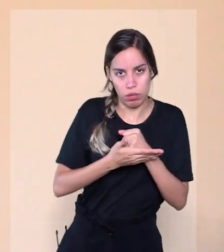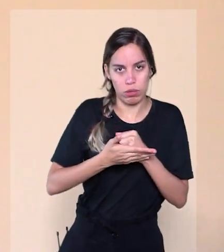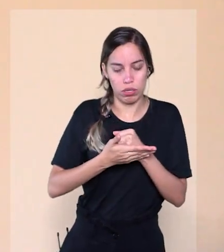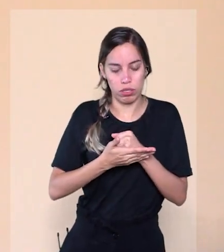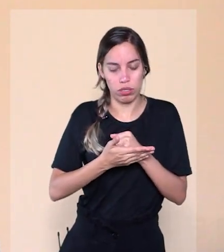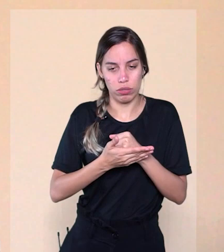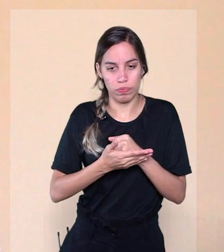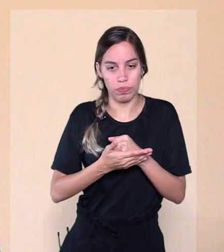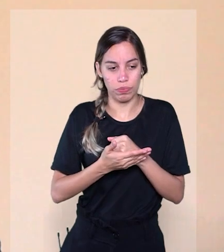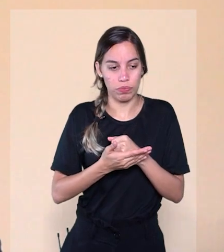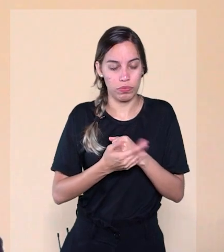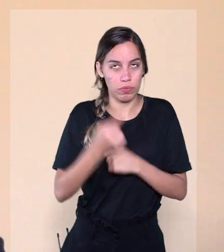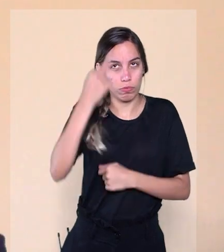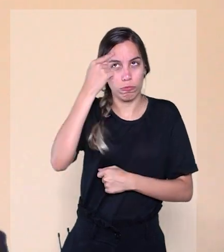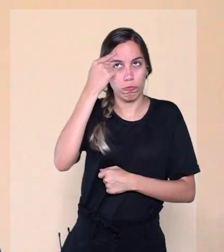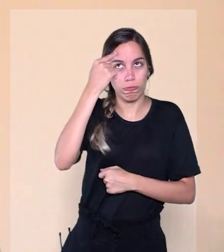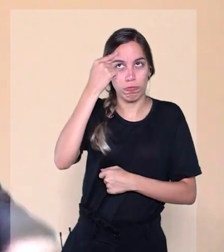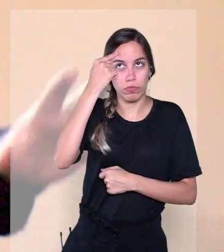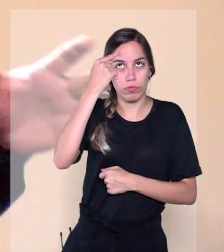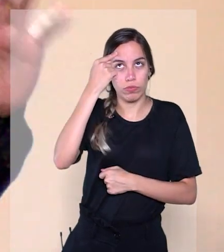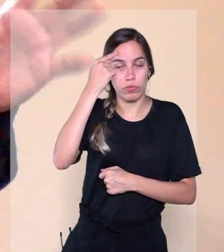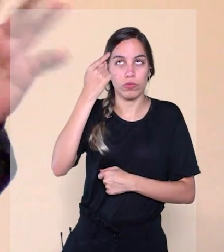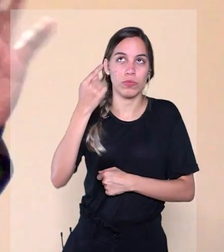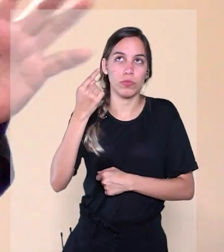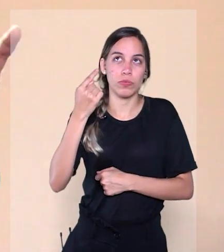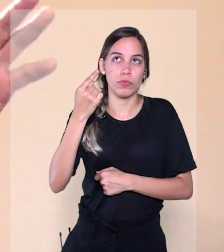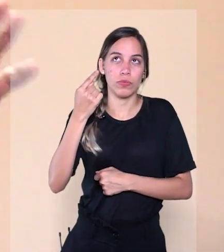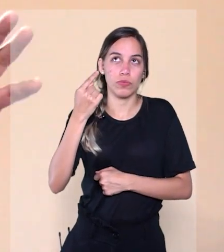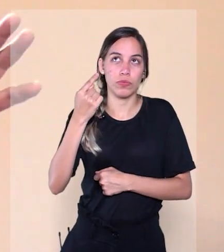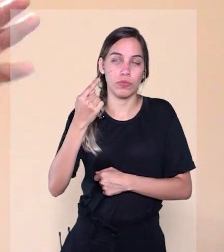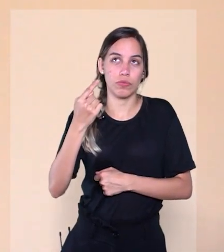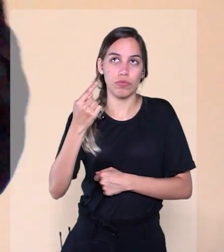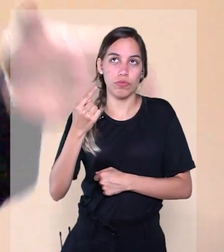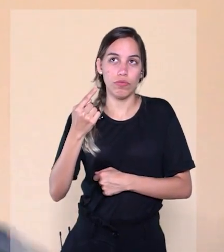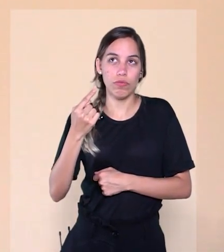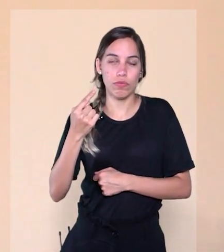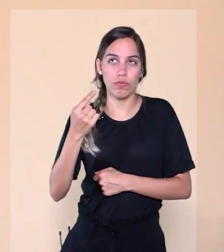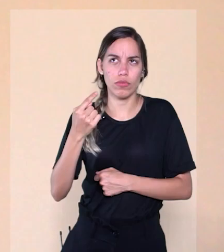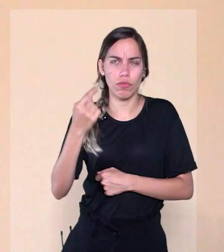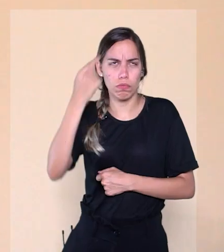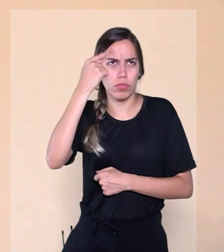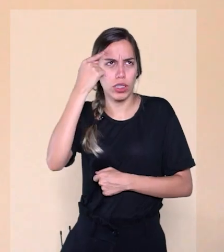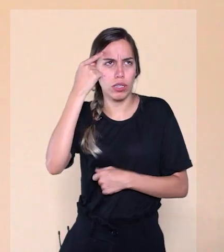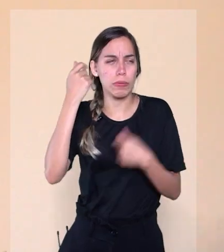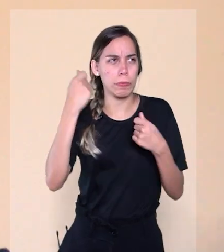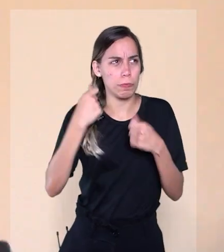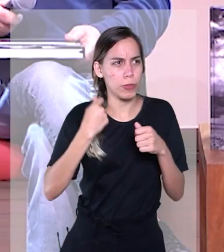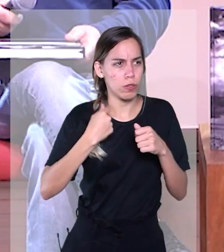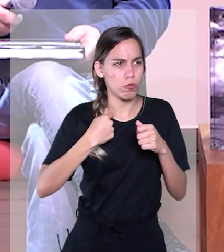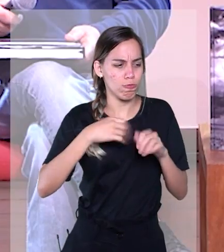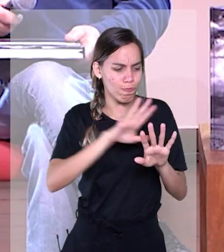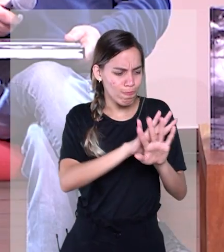Eu pensei como se fosse, assim, mas bem não uma coisa muito concreta, mas